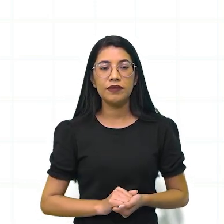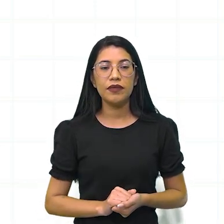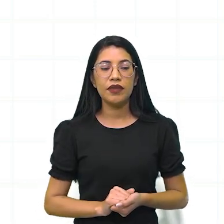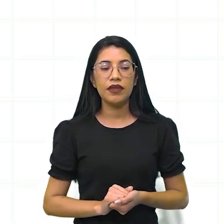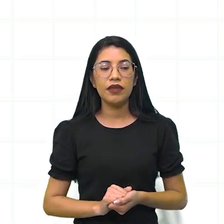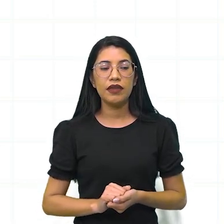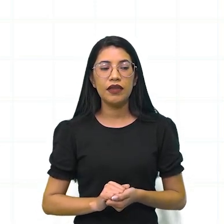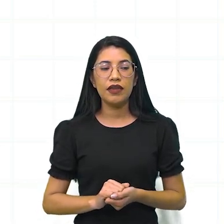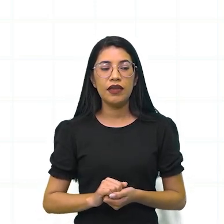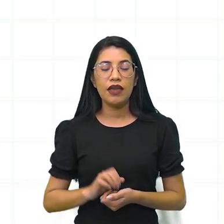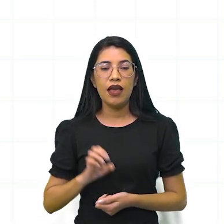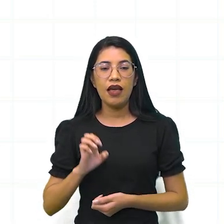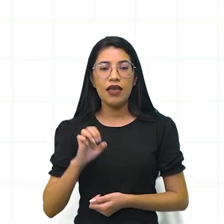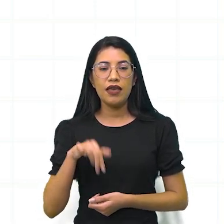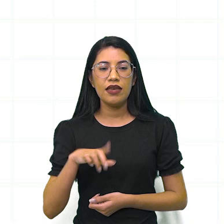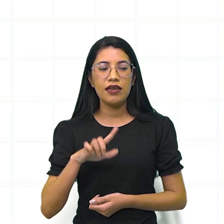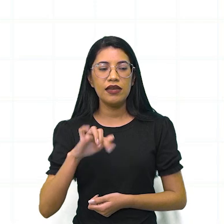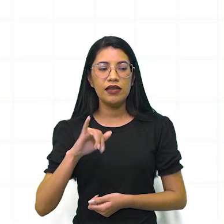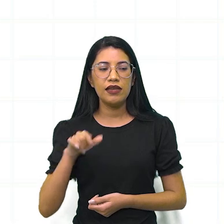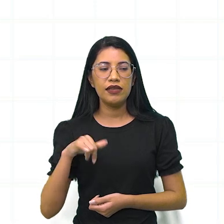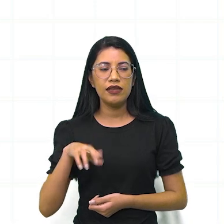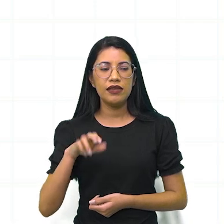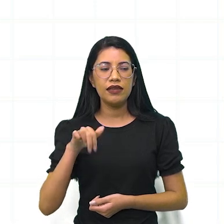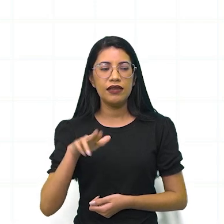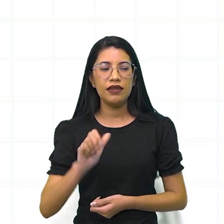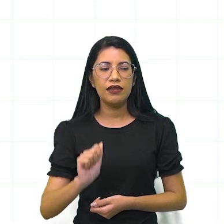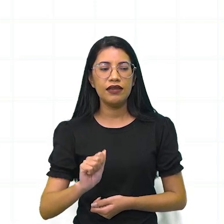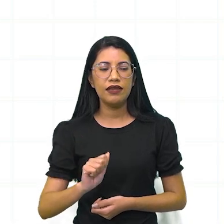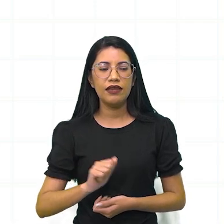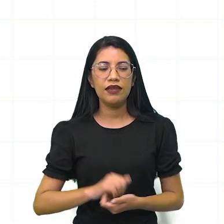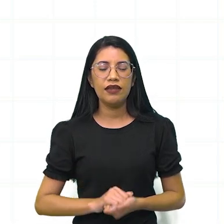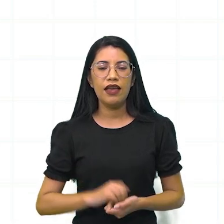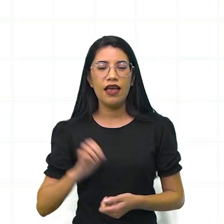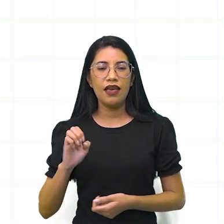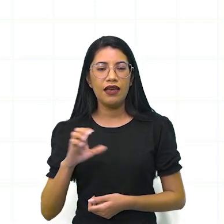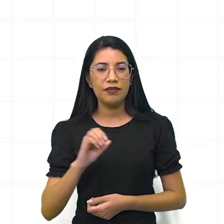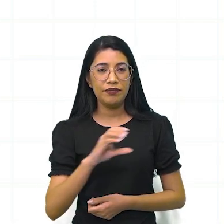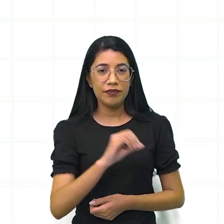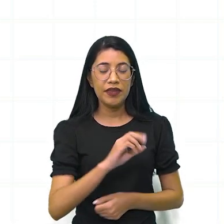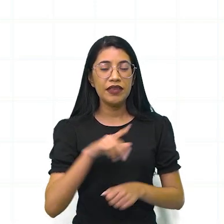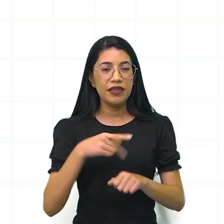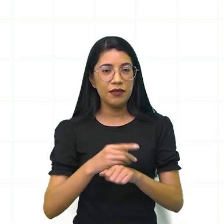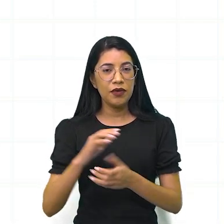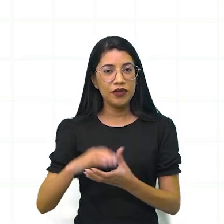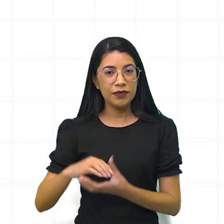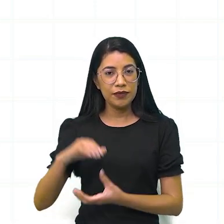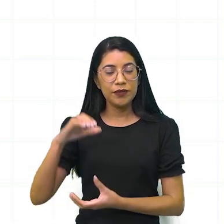que digere o leite, mesmo após a infância.